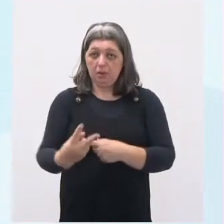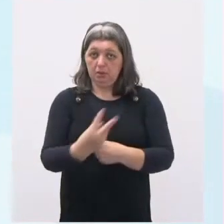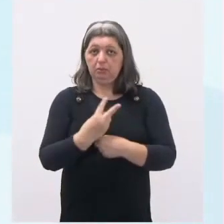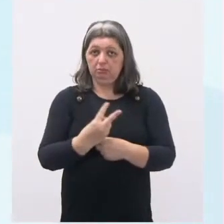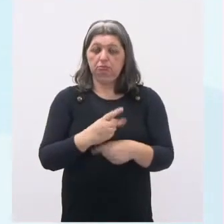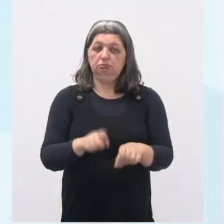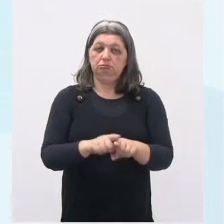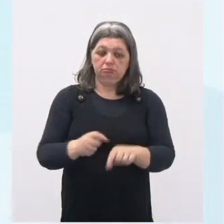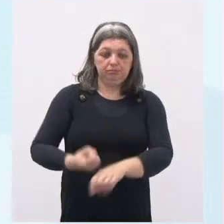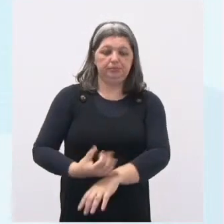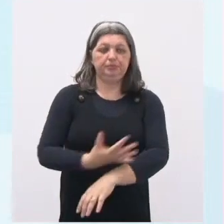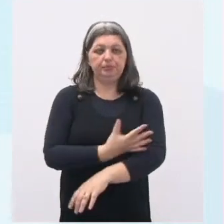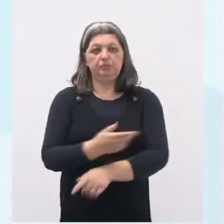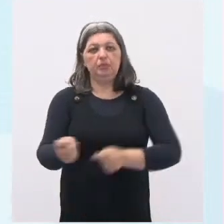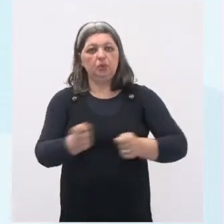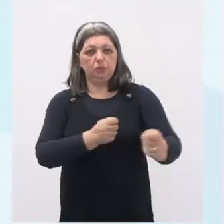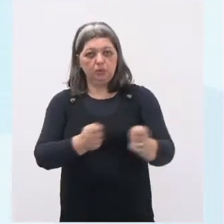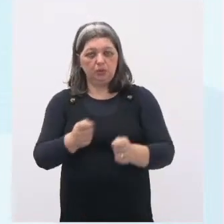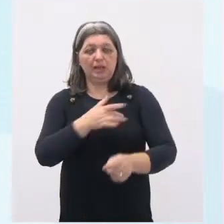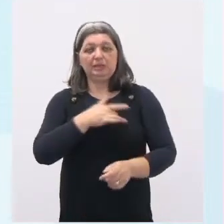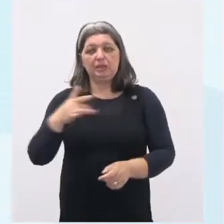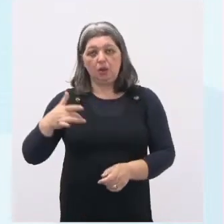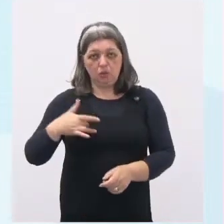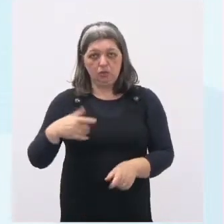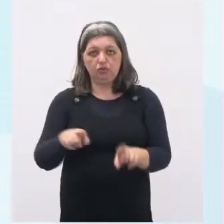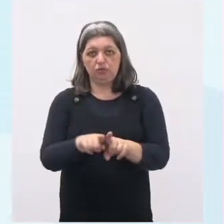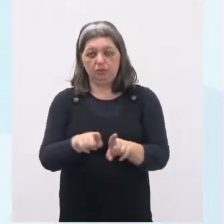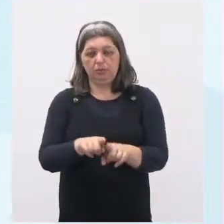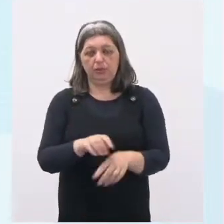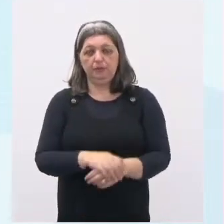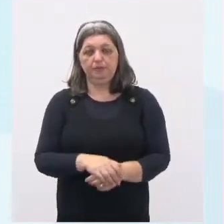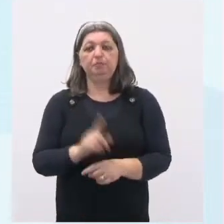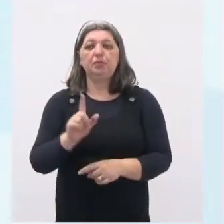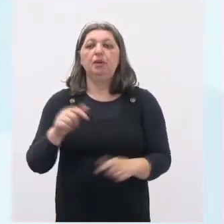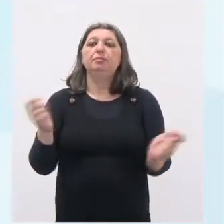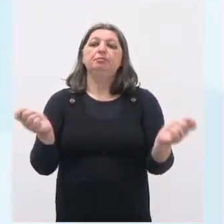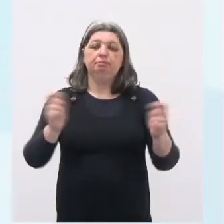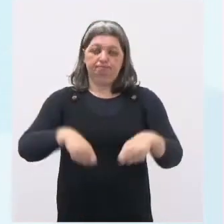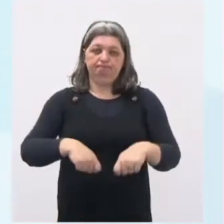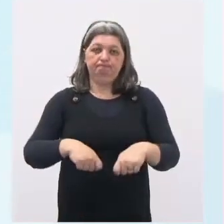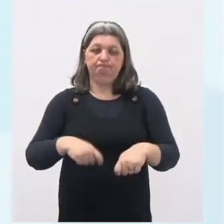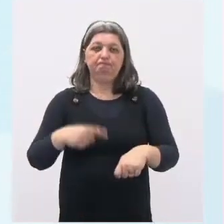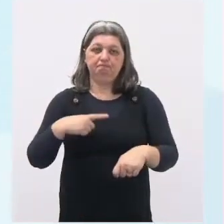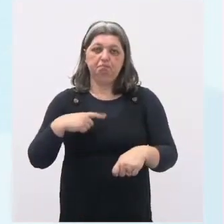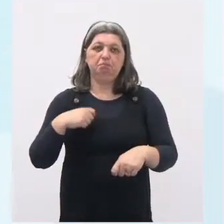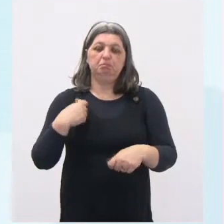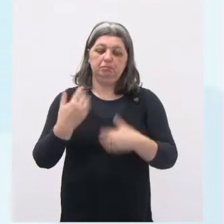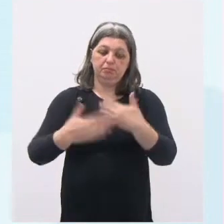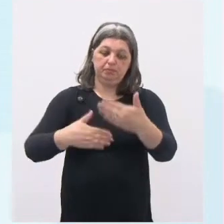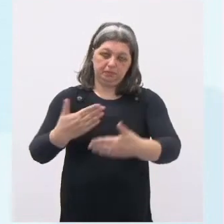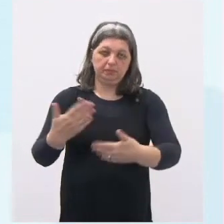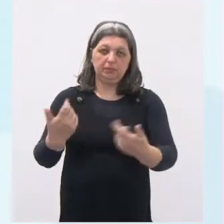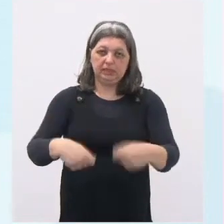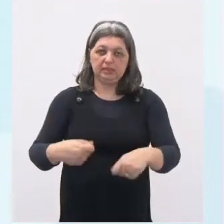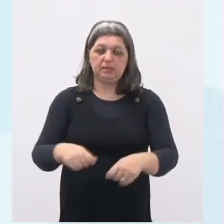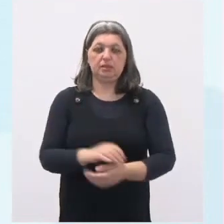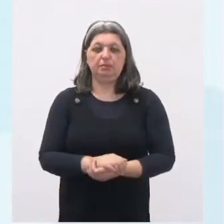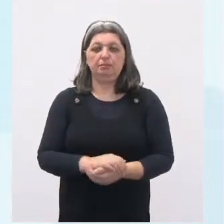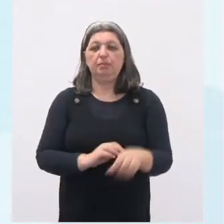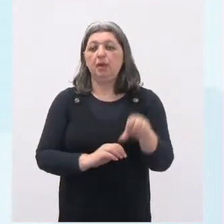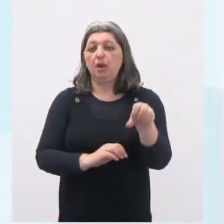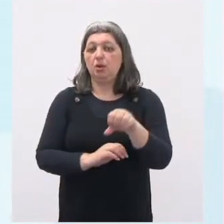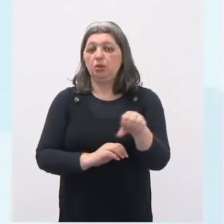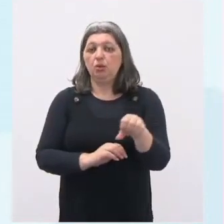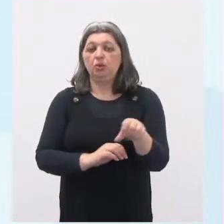das suas emoções, da sua saúde. Então, é uma das competências que também está prevista e que deve ser desenvolvida. A nona